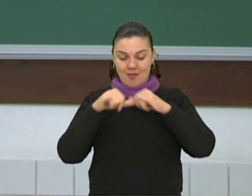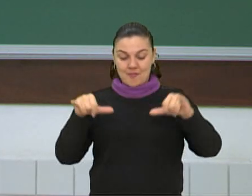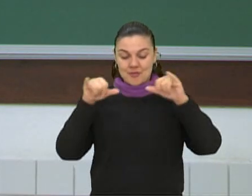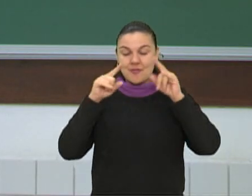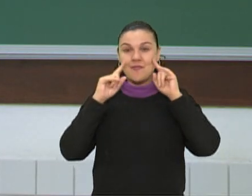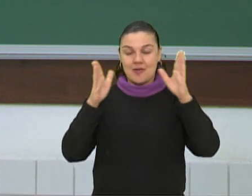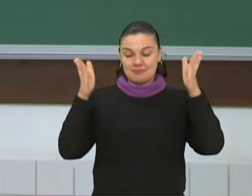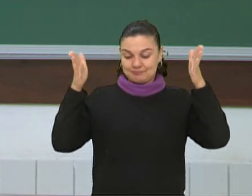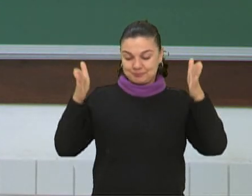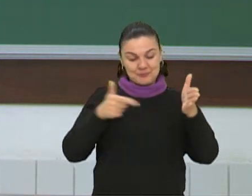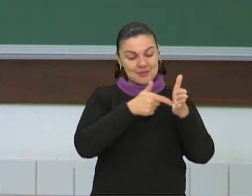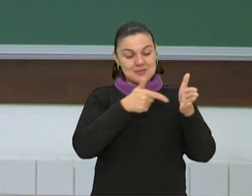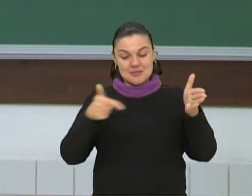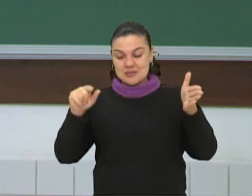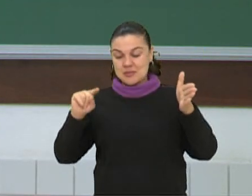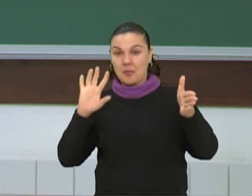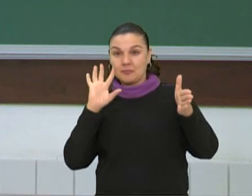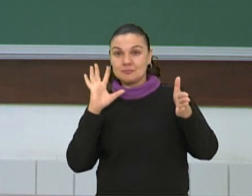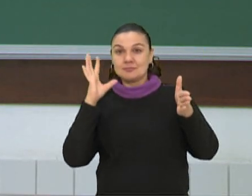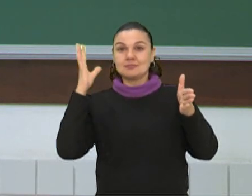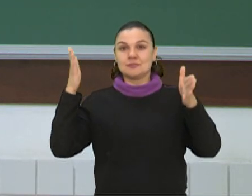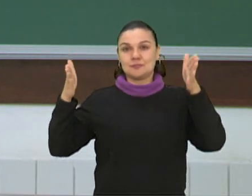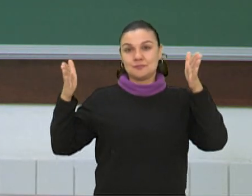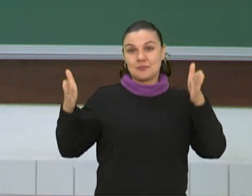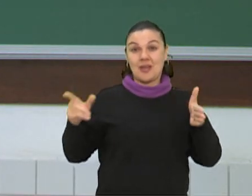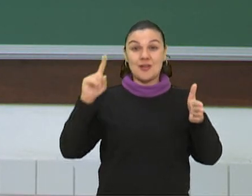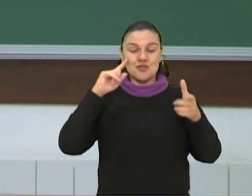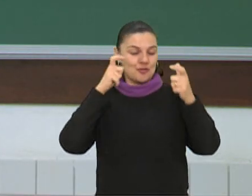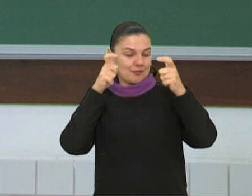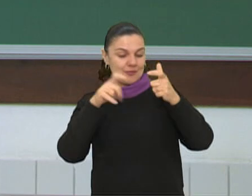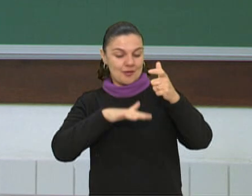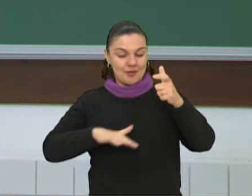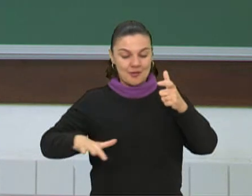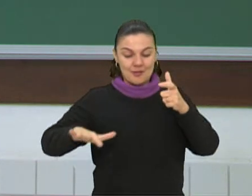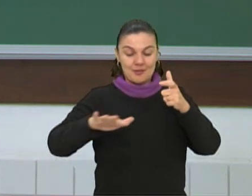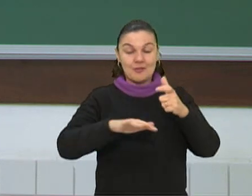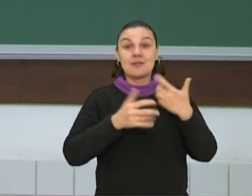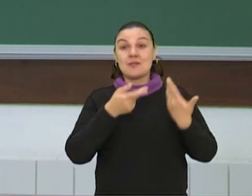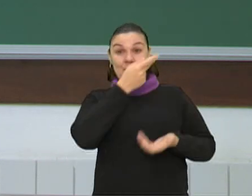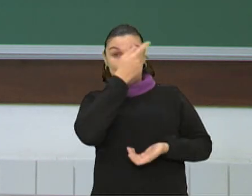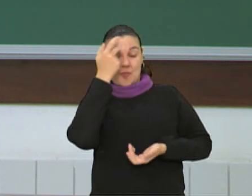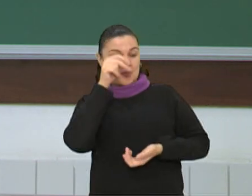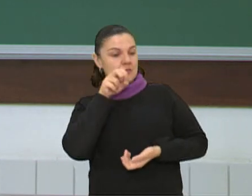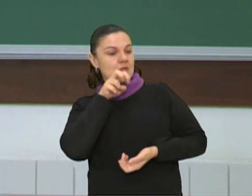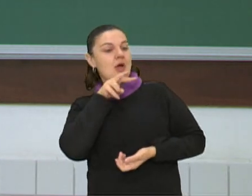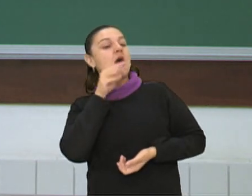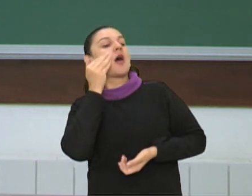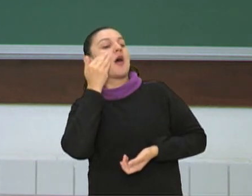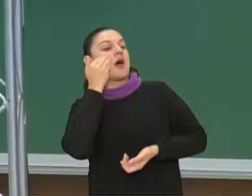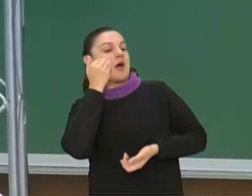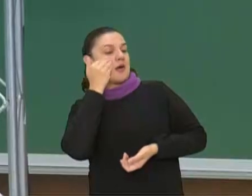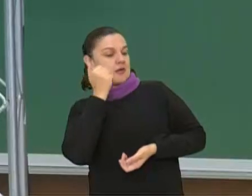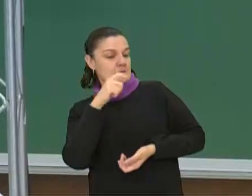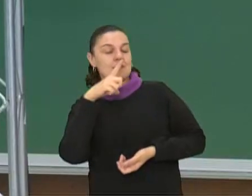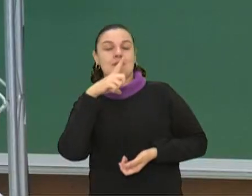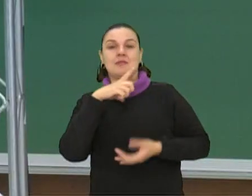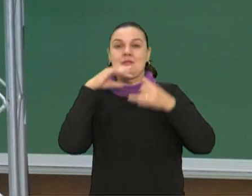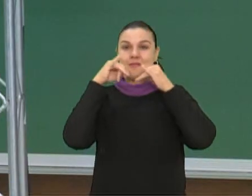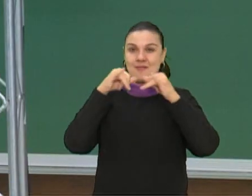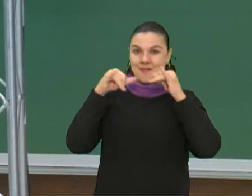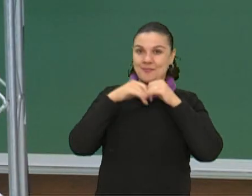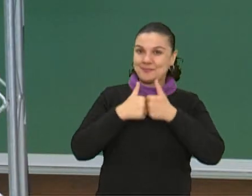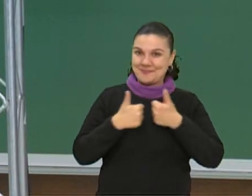da Semana da Arte Moderna, num determinado dia e local. Então, as pessoas que olharem vão saber, vão ter essa